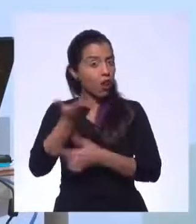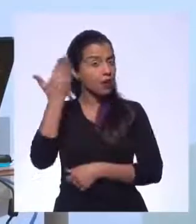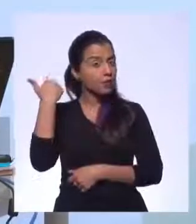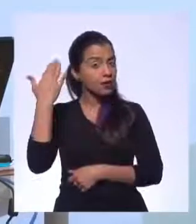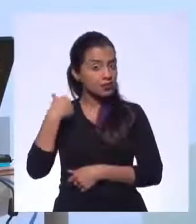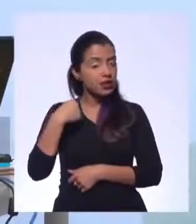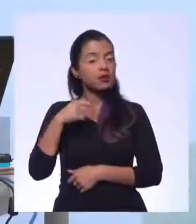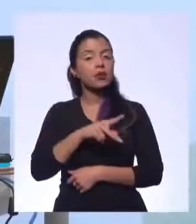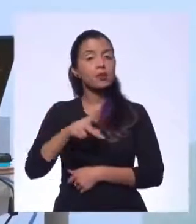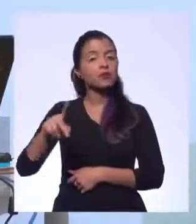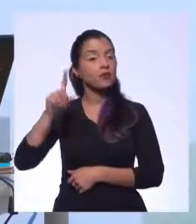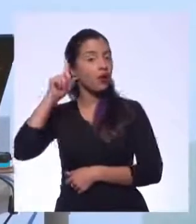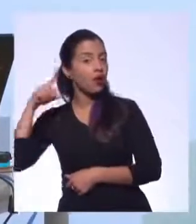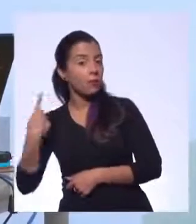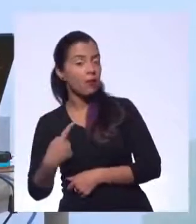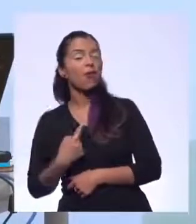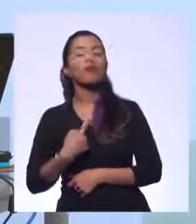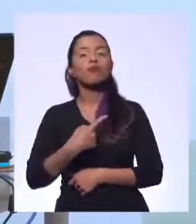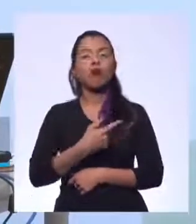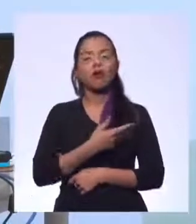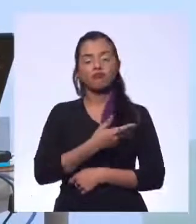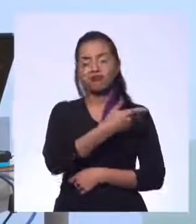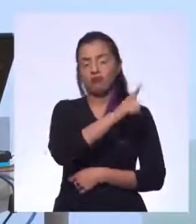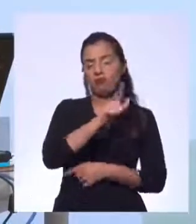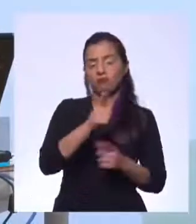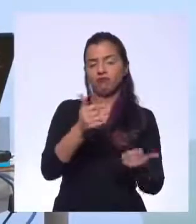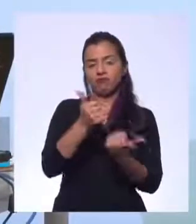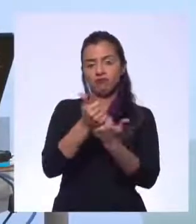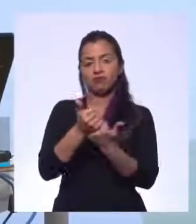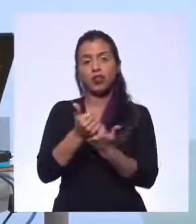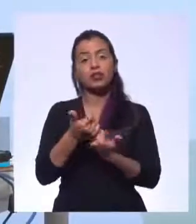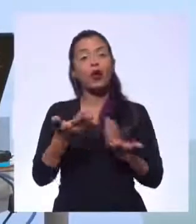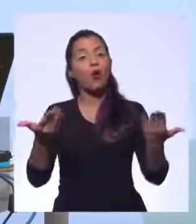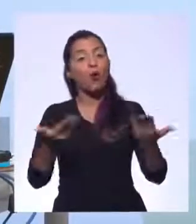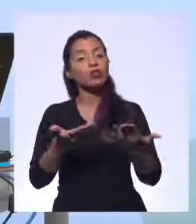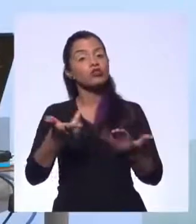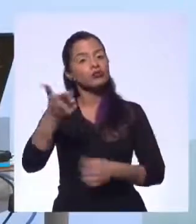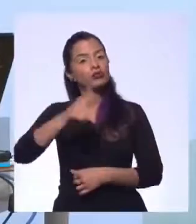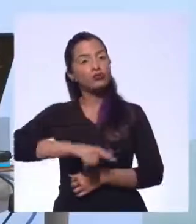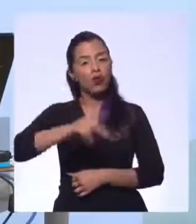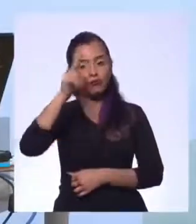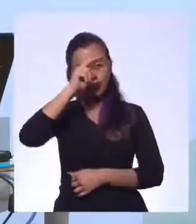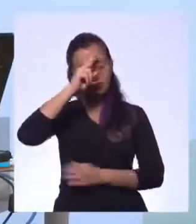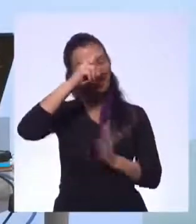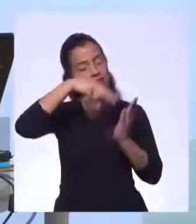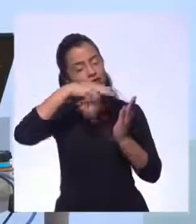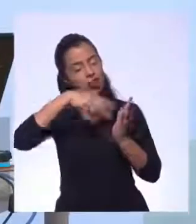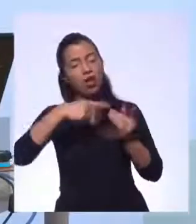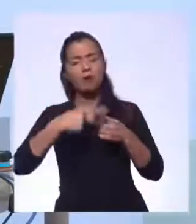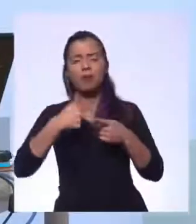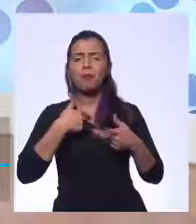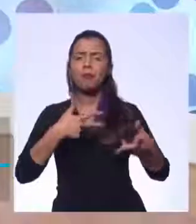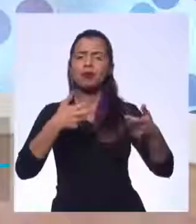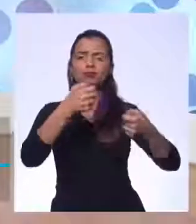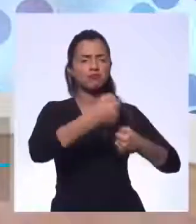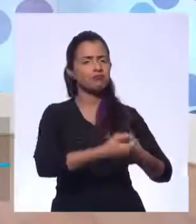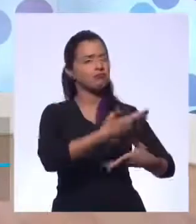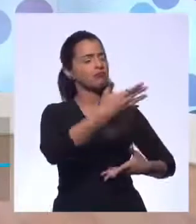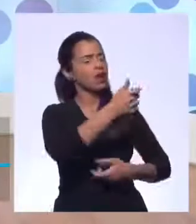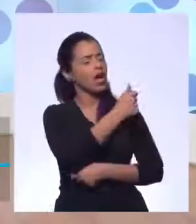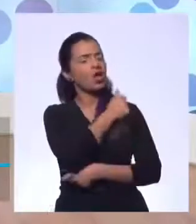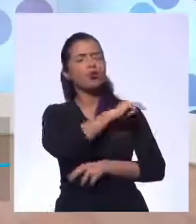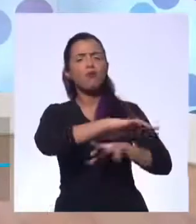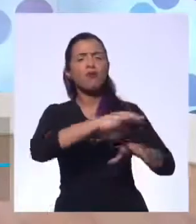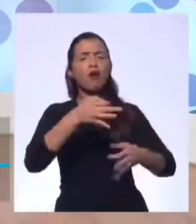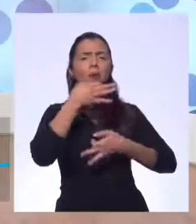Mônica desse texto. Agora a gente vai ler o texto para retomar, até porque eu estou vendo que vários alunos estão com opiniões diferentes, né? Então eu acho